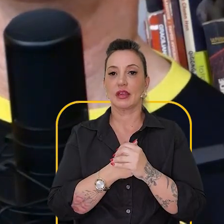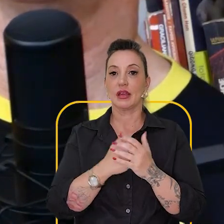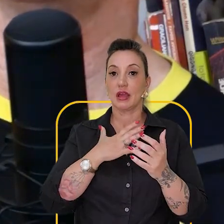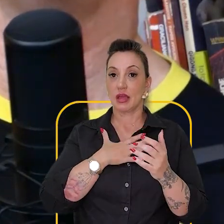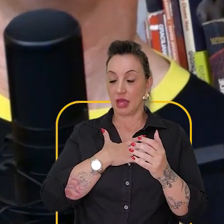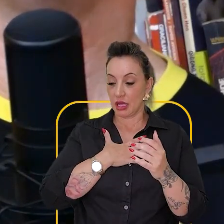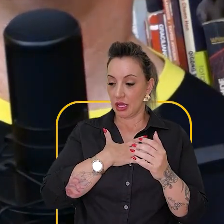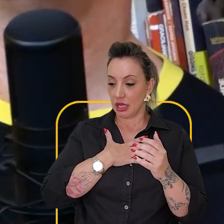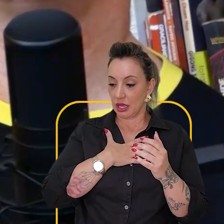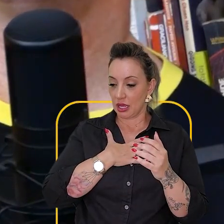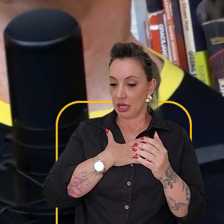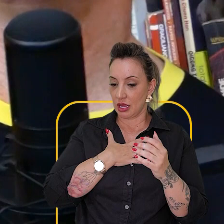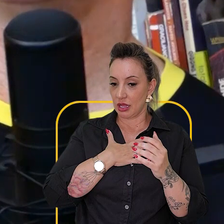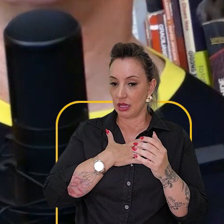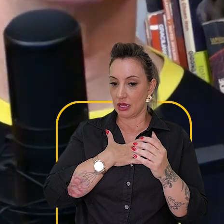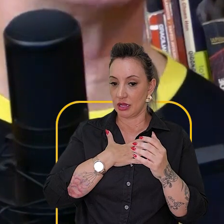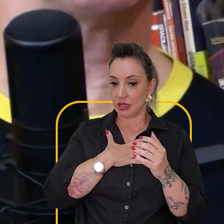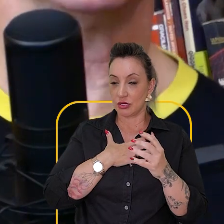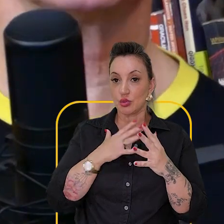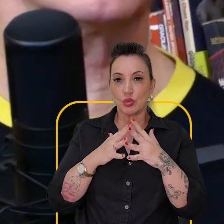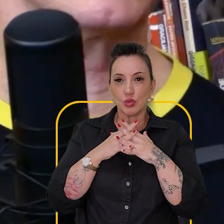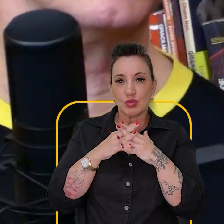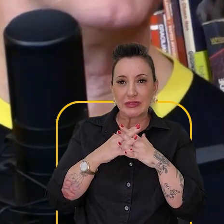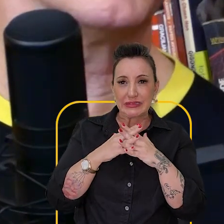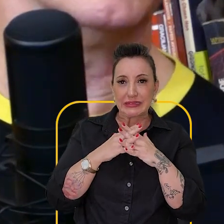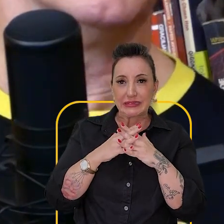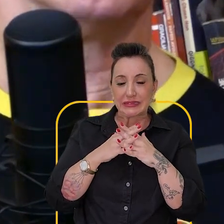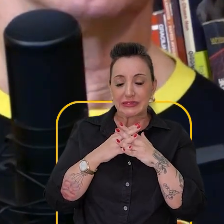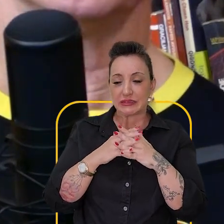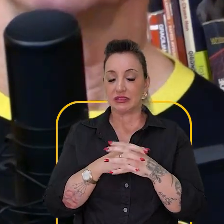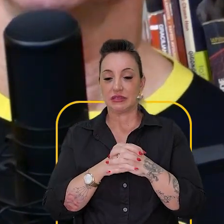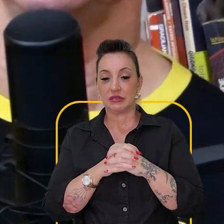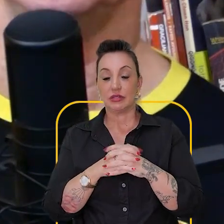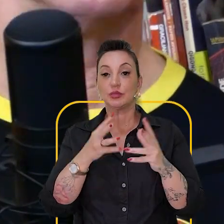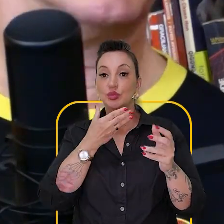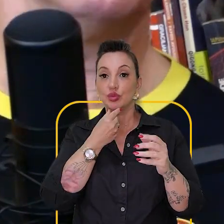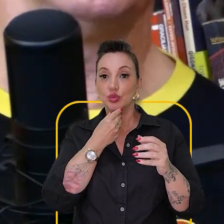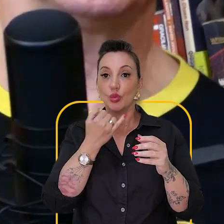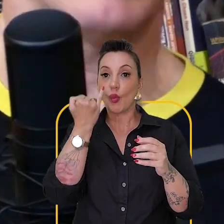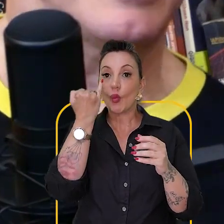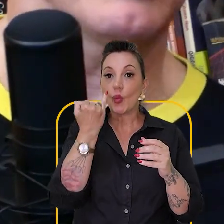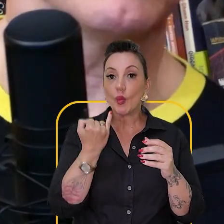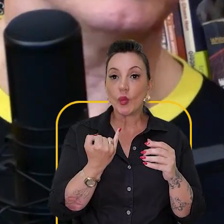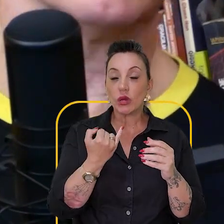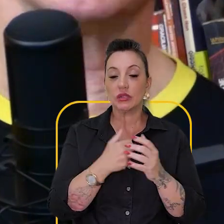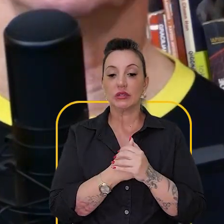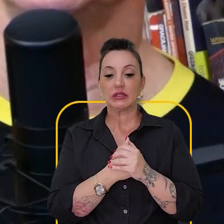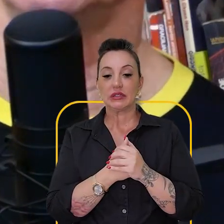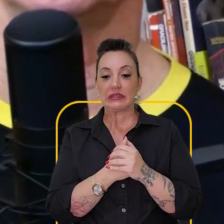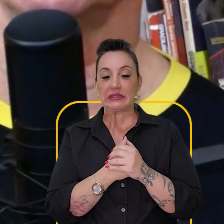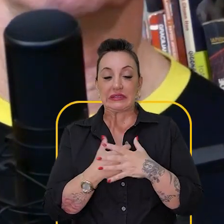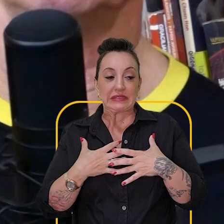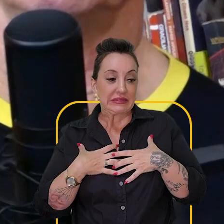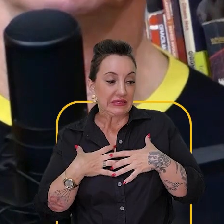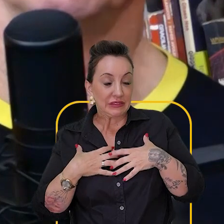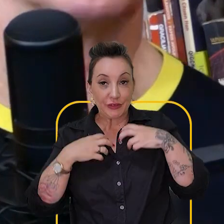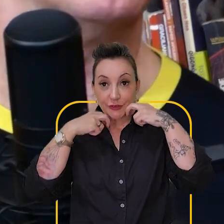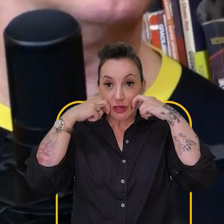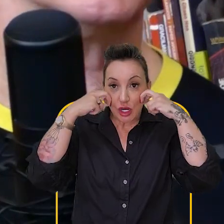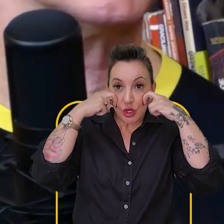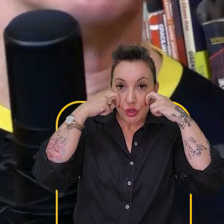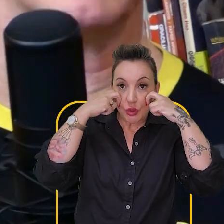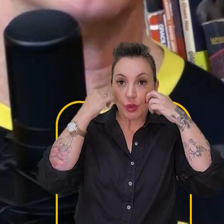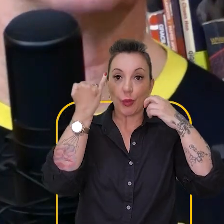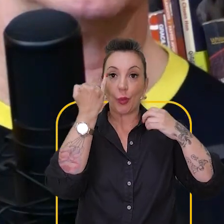eu era tinha muitos complexos quando o menino era muito magro então assim eu tinha muita muita